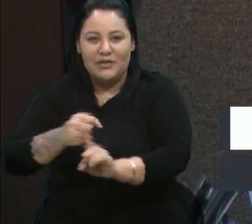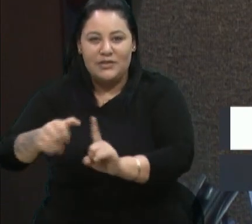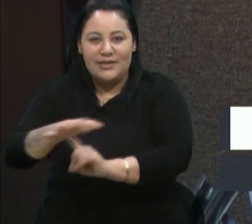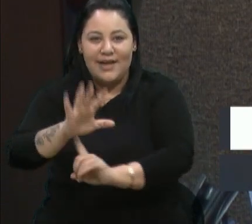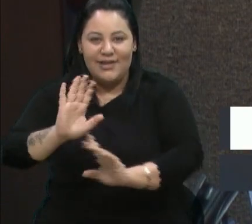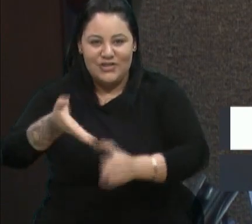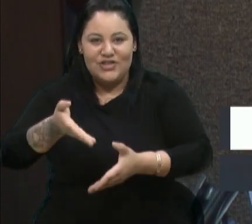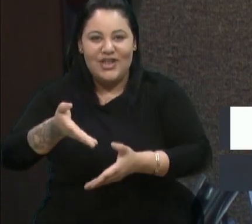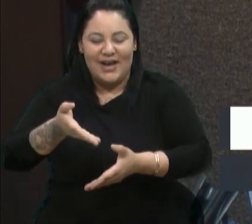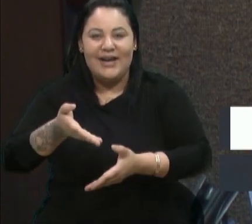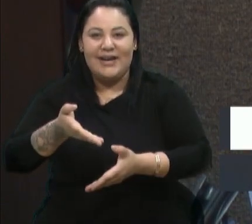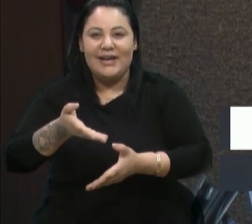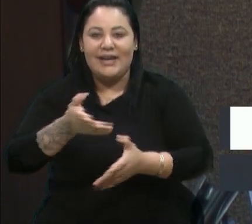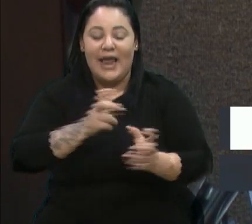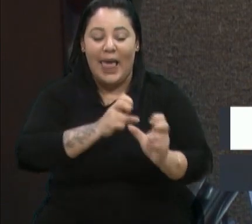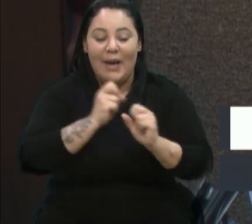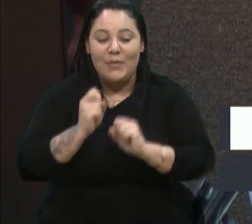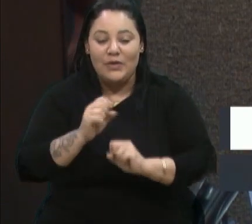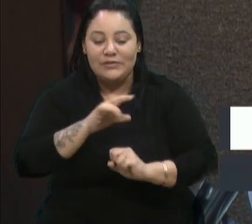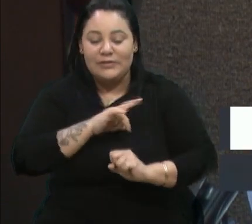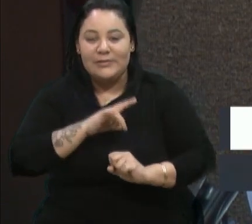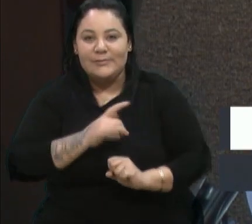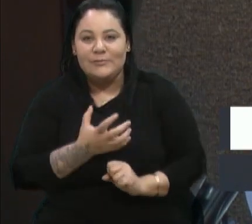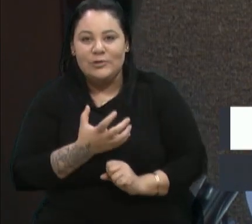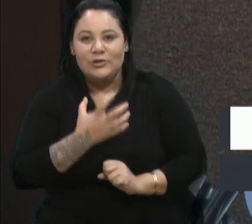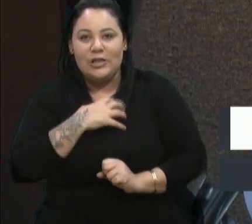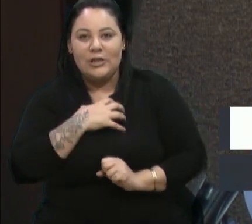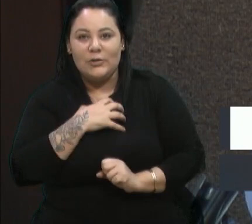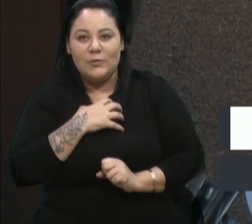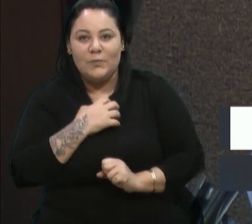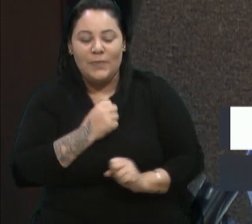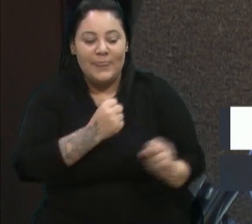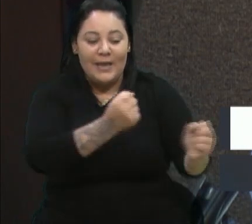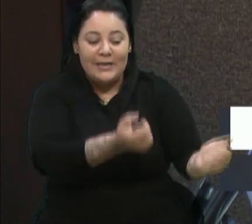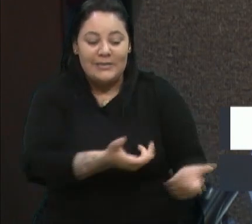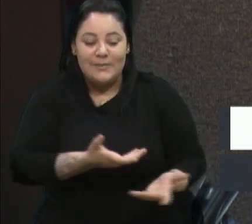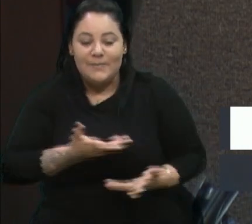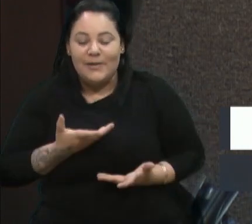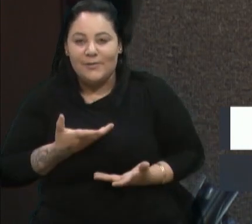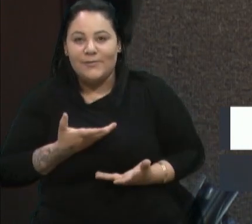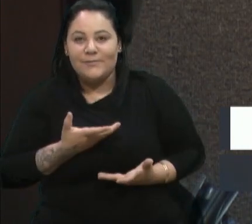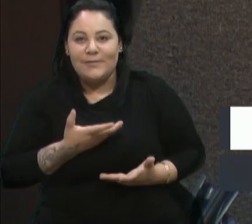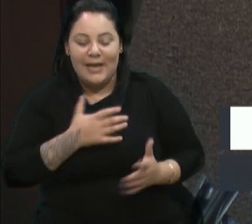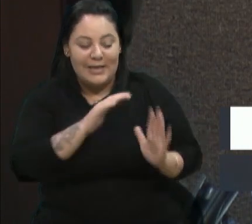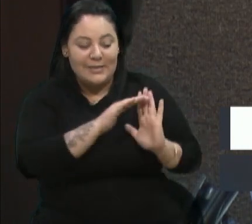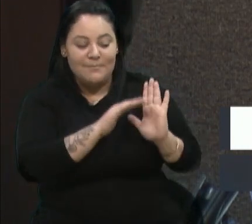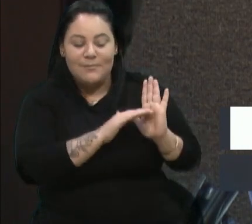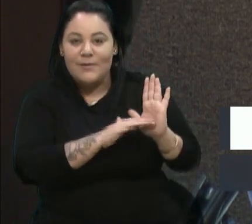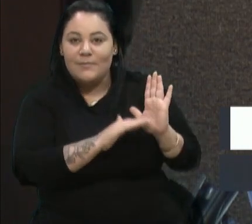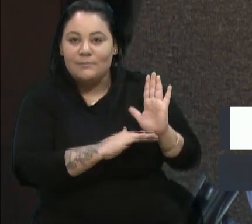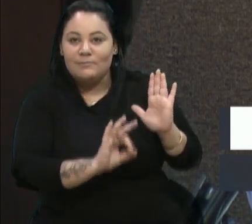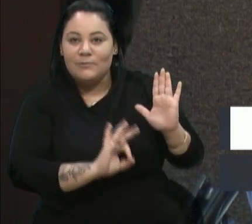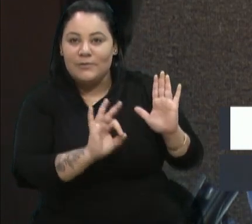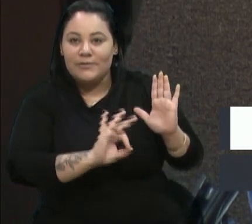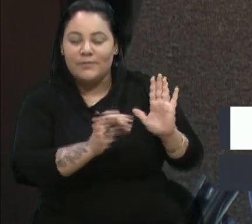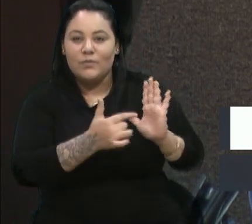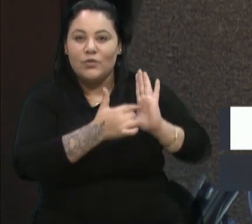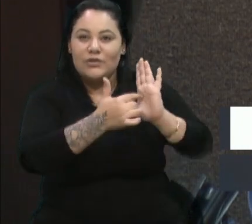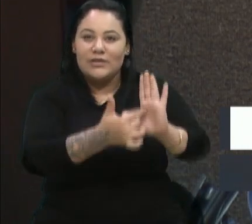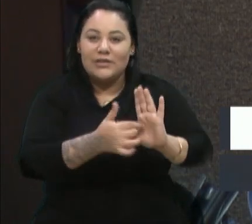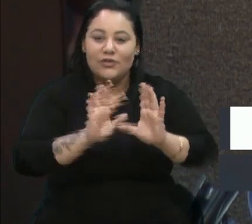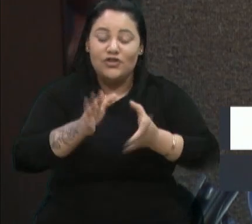possa estar, de uma certa forma, receptível a esse tipo de programação, demonstrando de fato